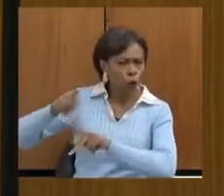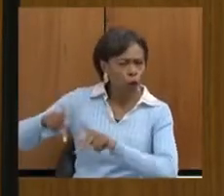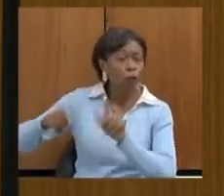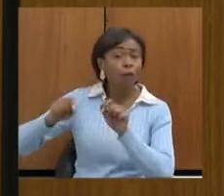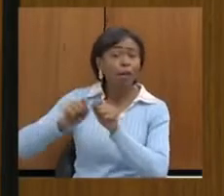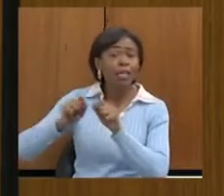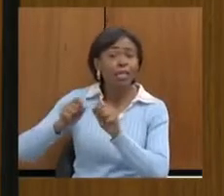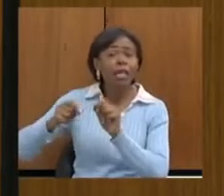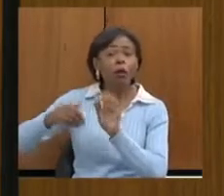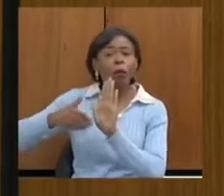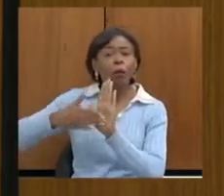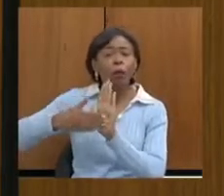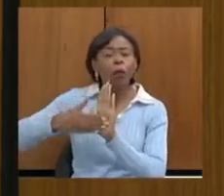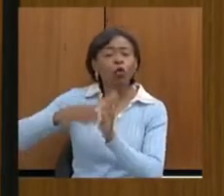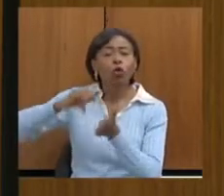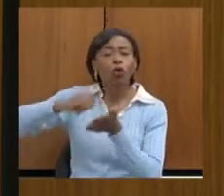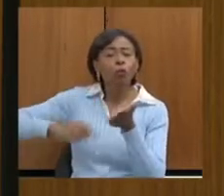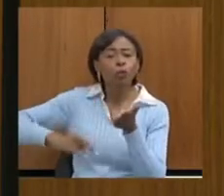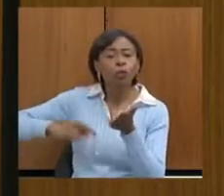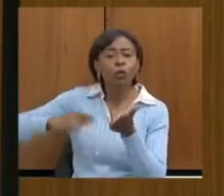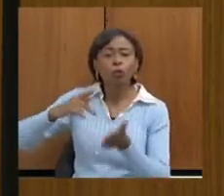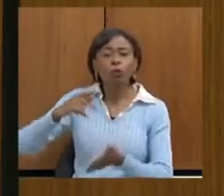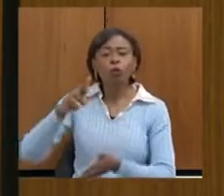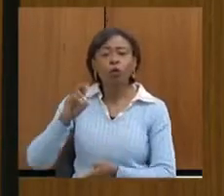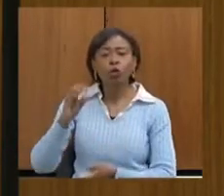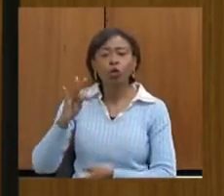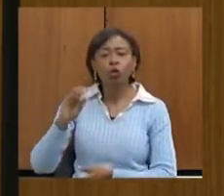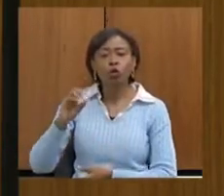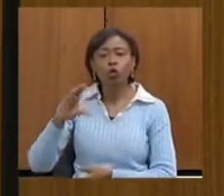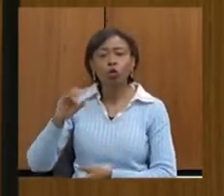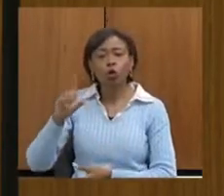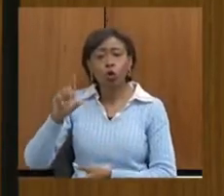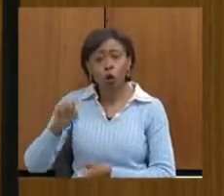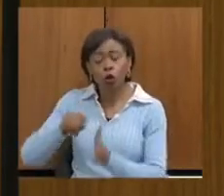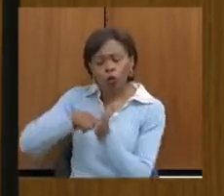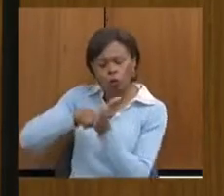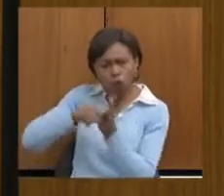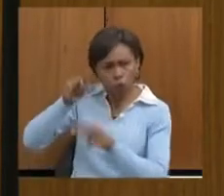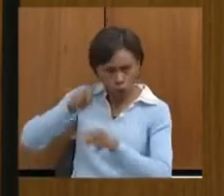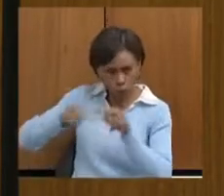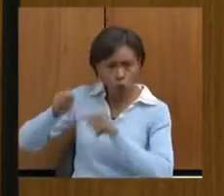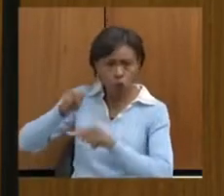protocolo de consulta assim como os outros atingidos né E